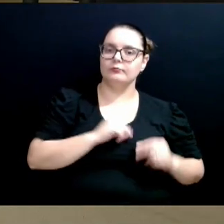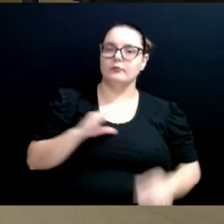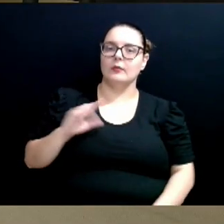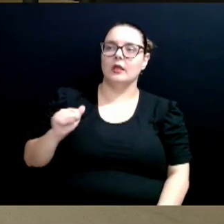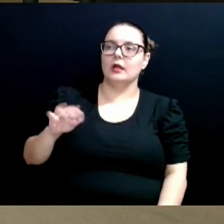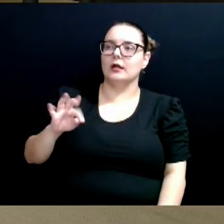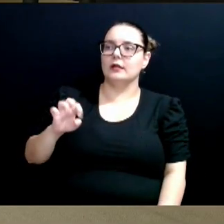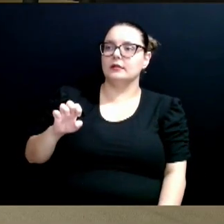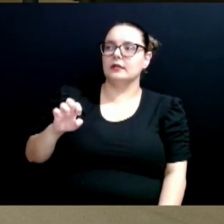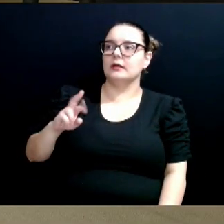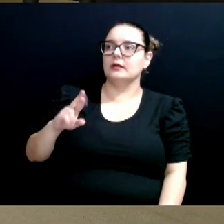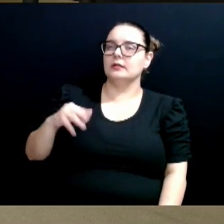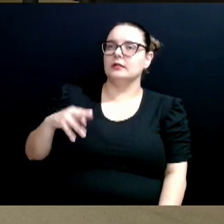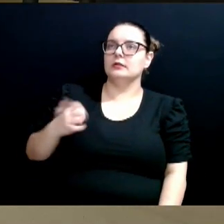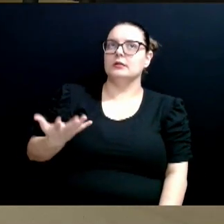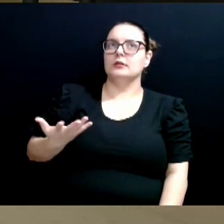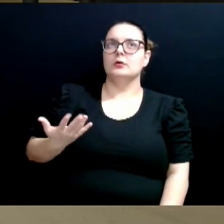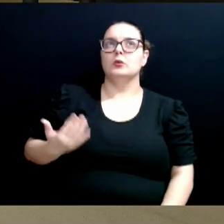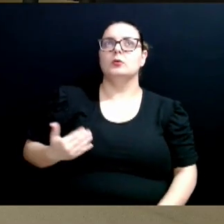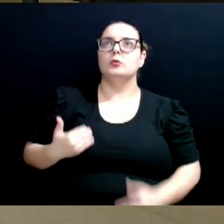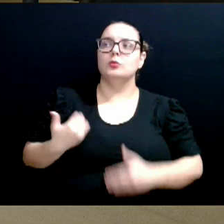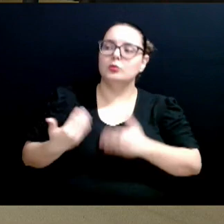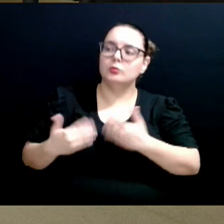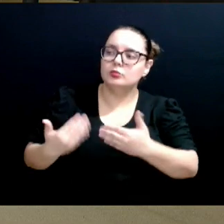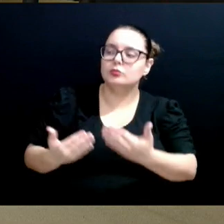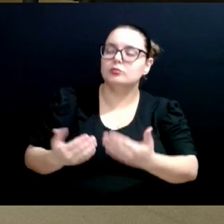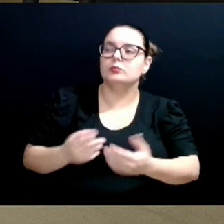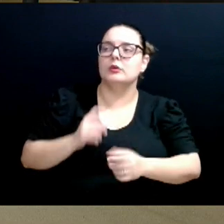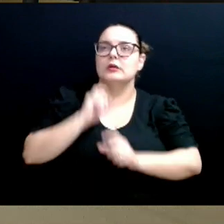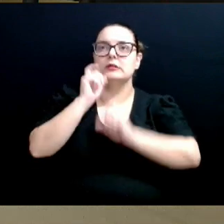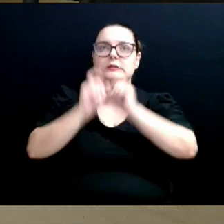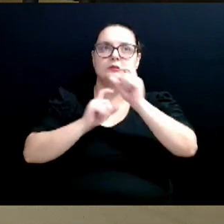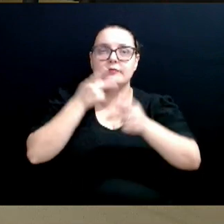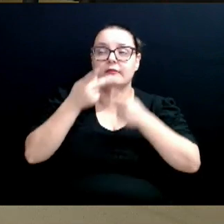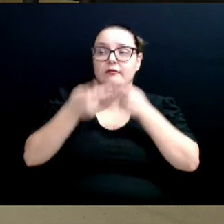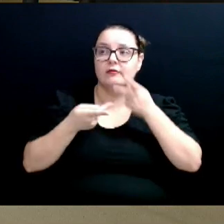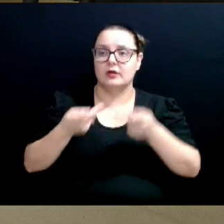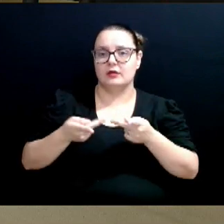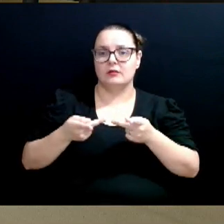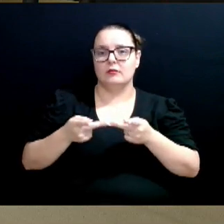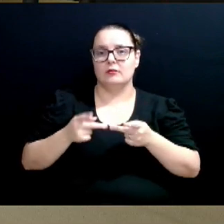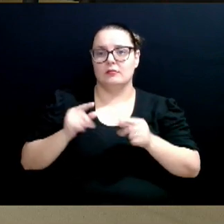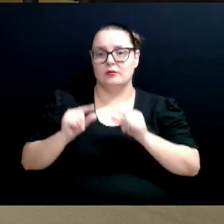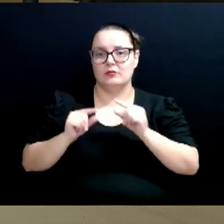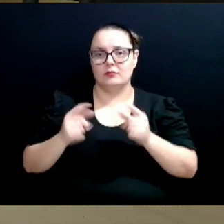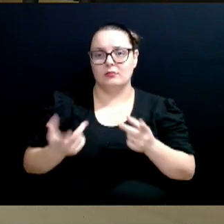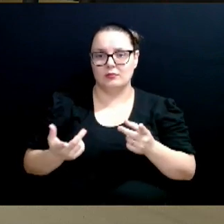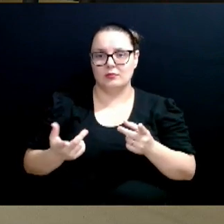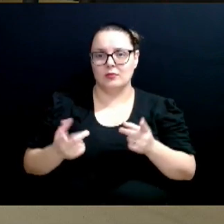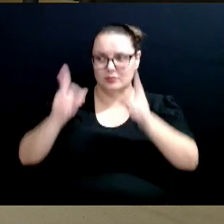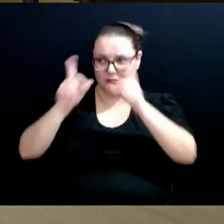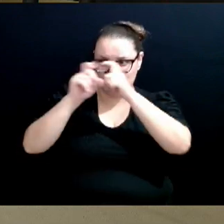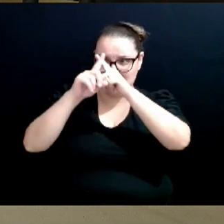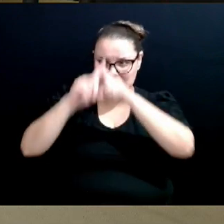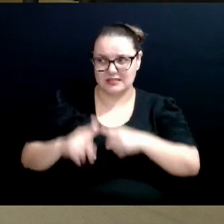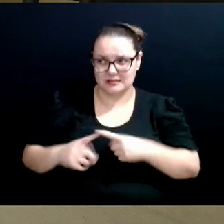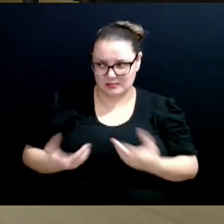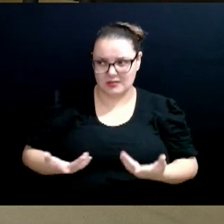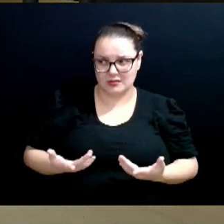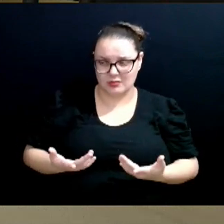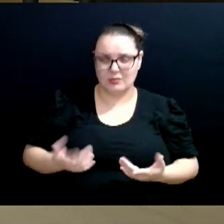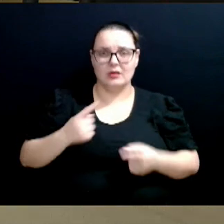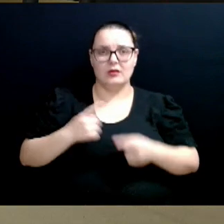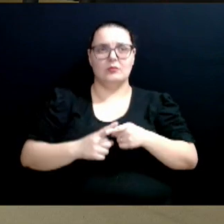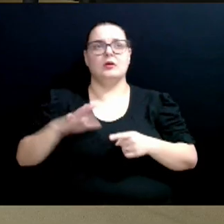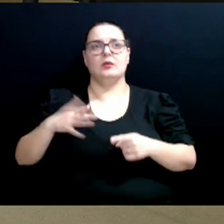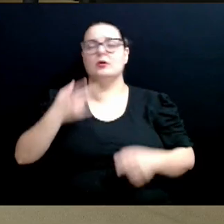o desenvolver essa verbalização é um pouco desafiador, não é? Porque quando a gente está falando de limite,